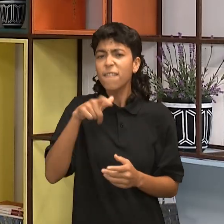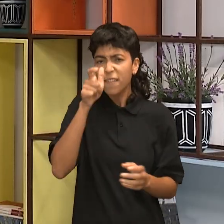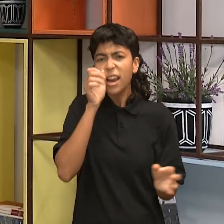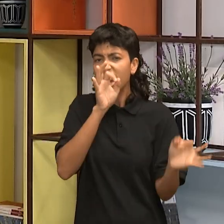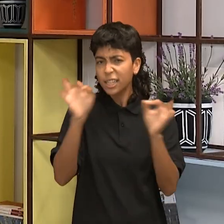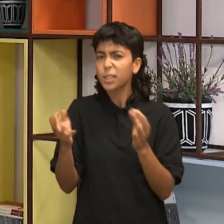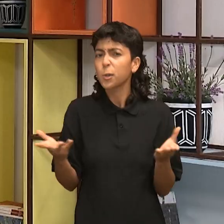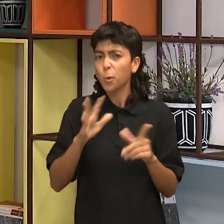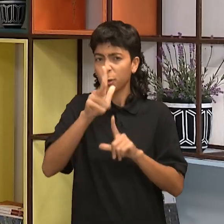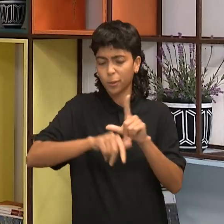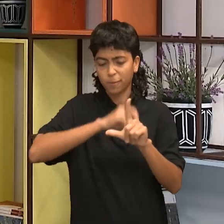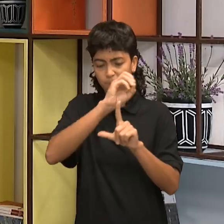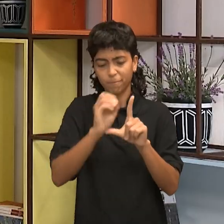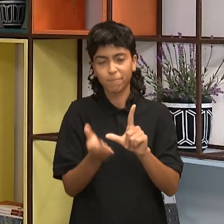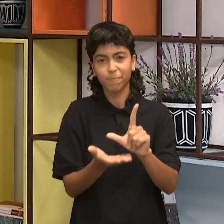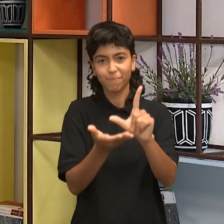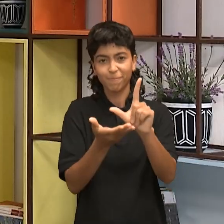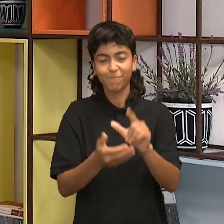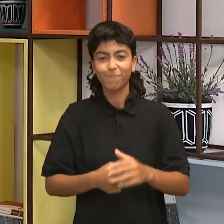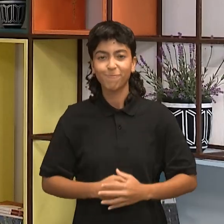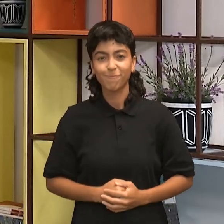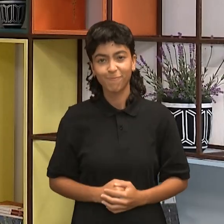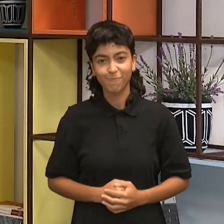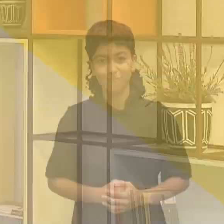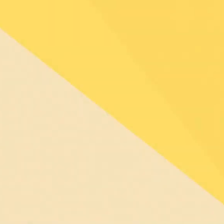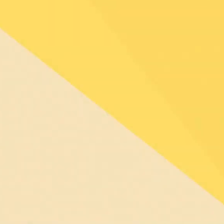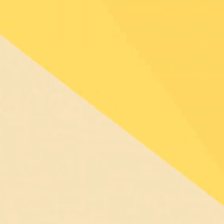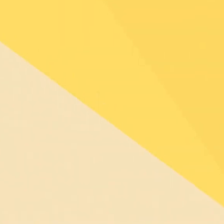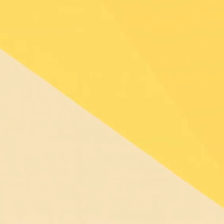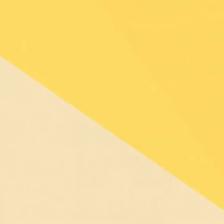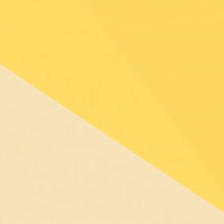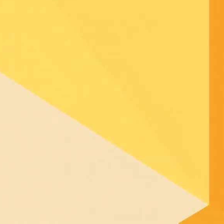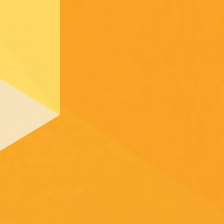Mundo UFG que está só começando.